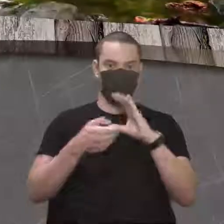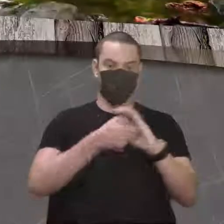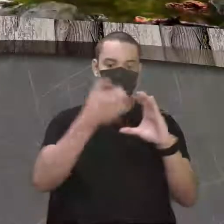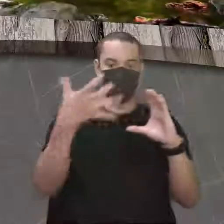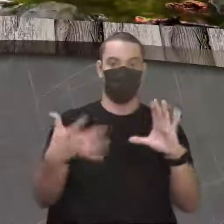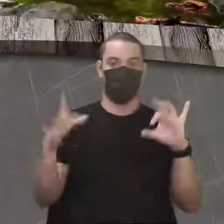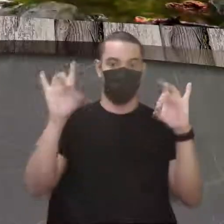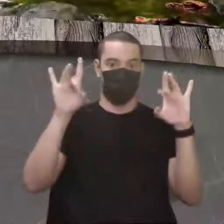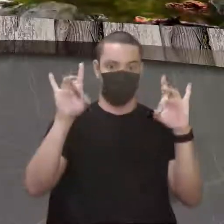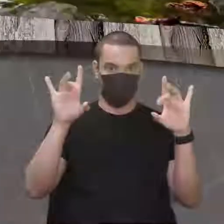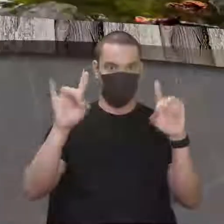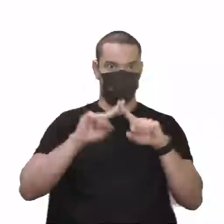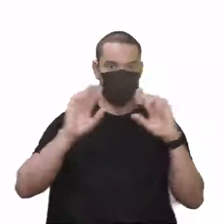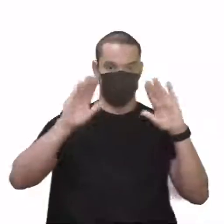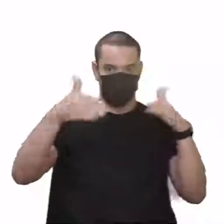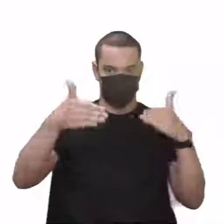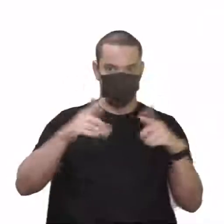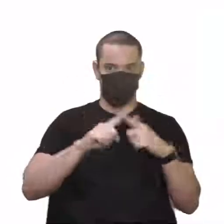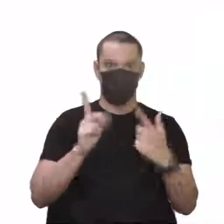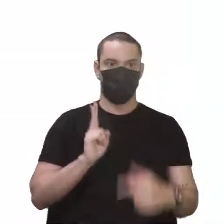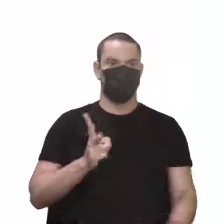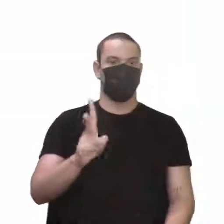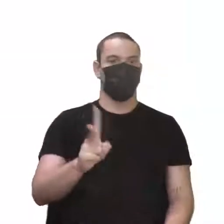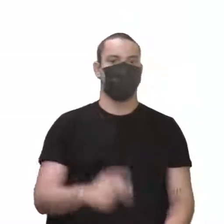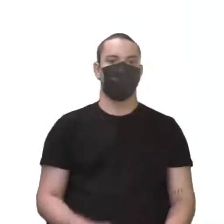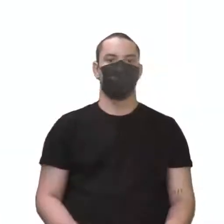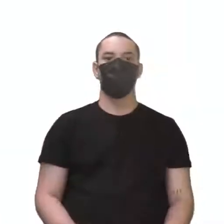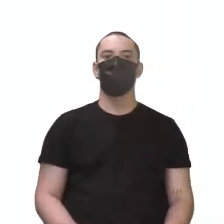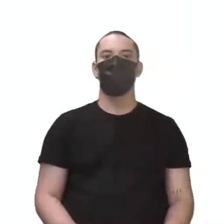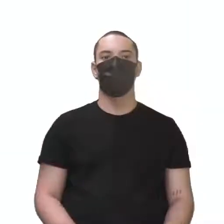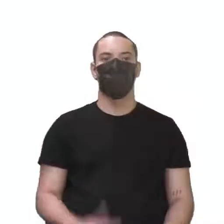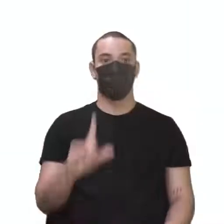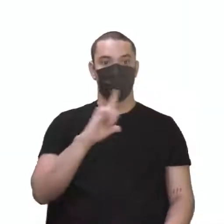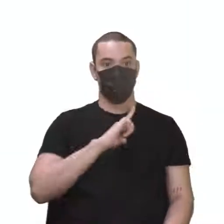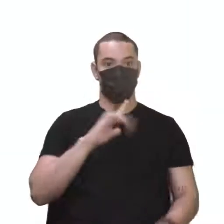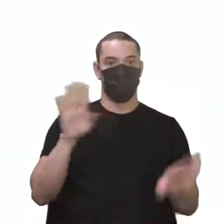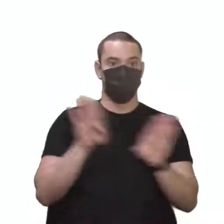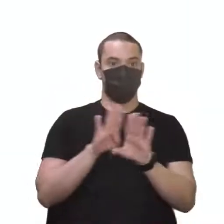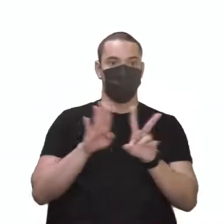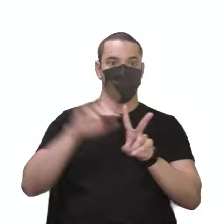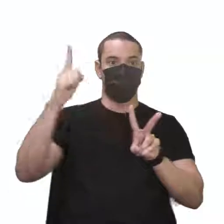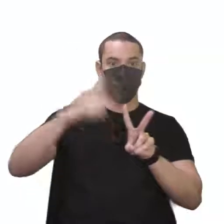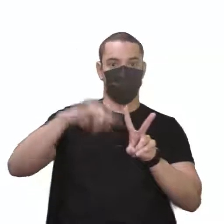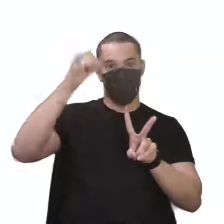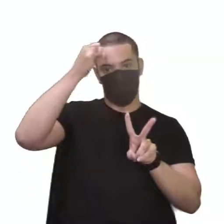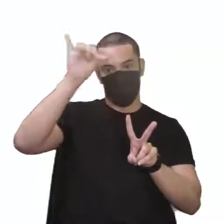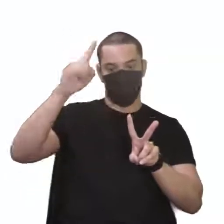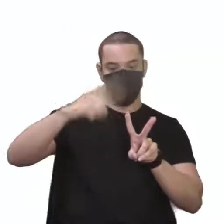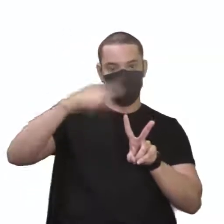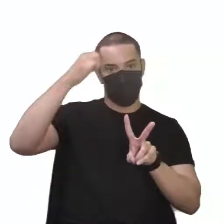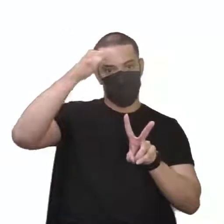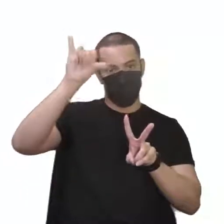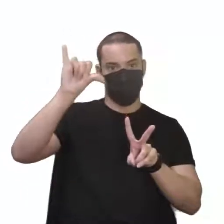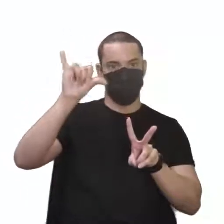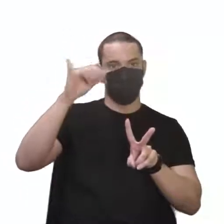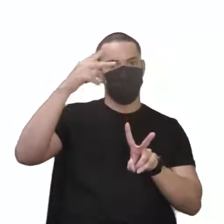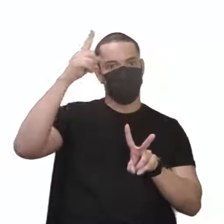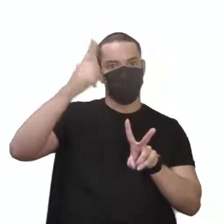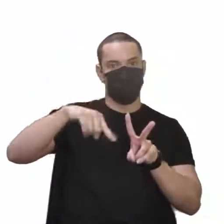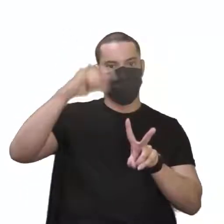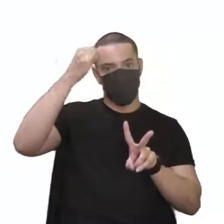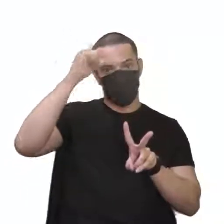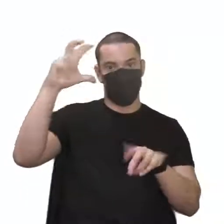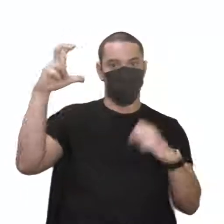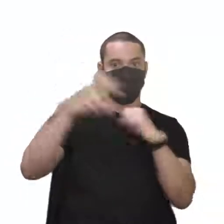bem específicas. Mas vamos dando continuidade. Segue lá. E aí a gente vai falar dos vetores virais. O que são isso, professora? A senhora